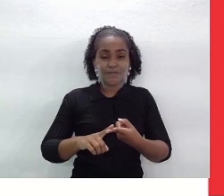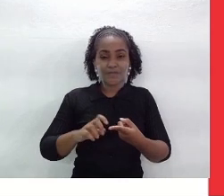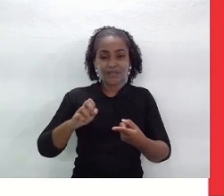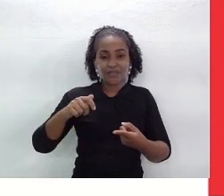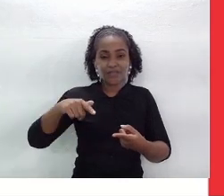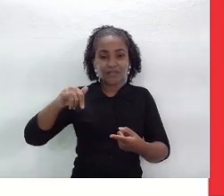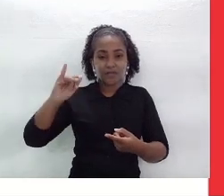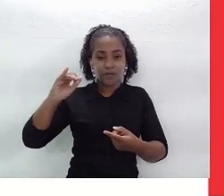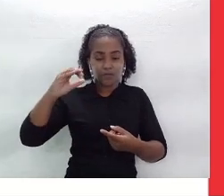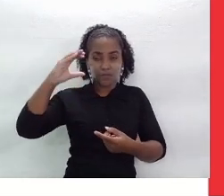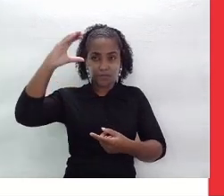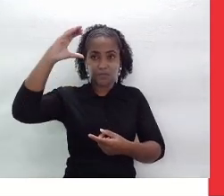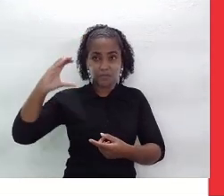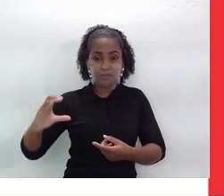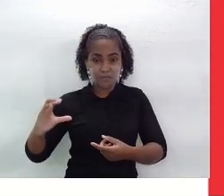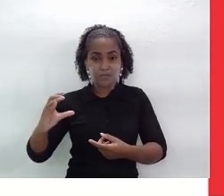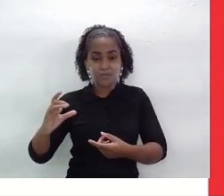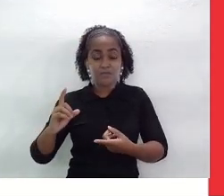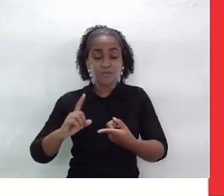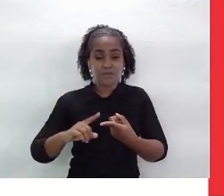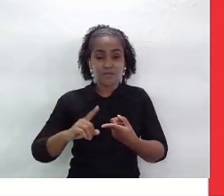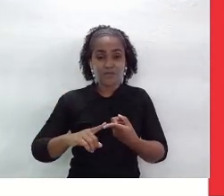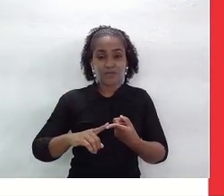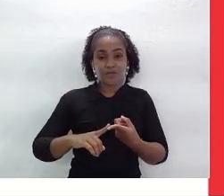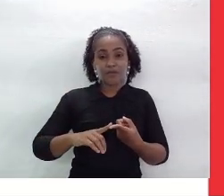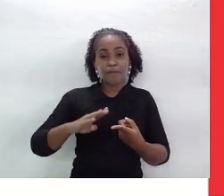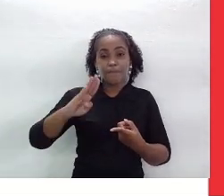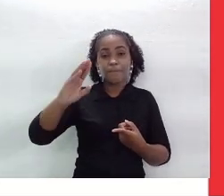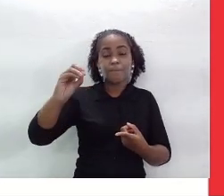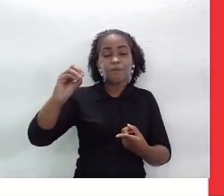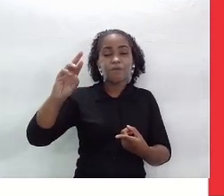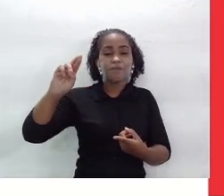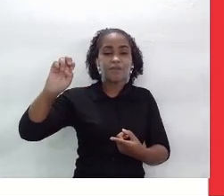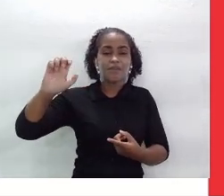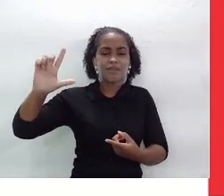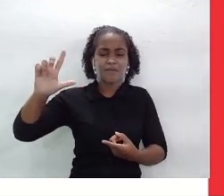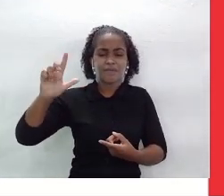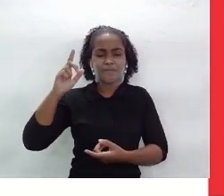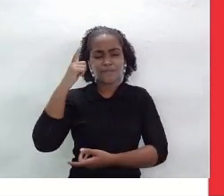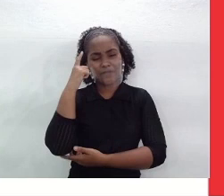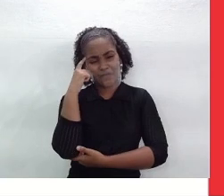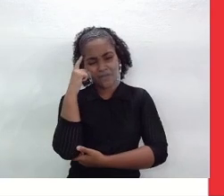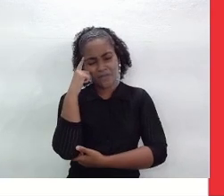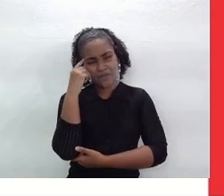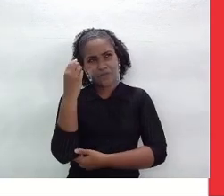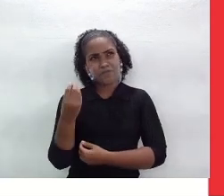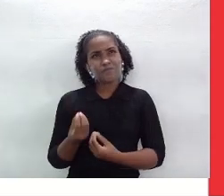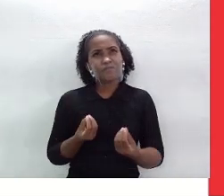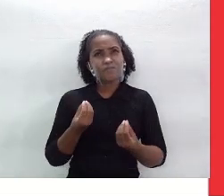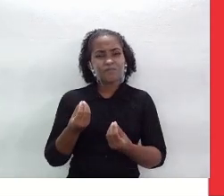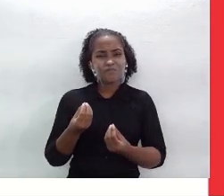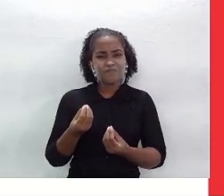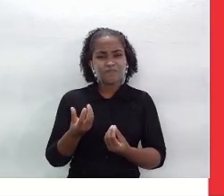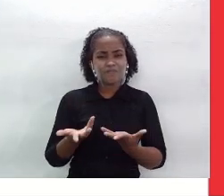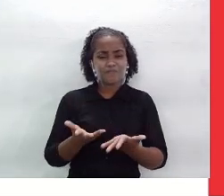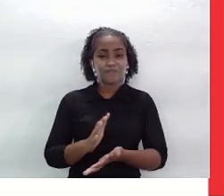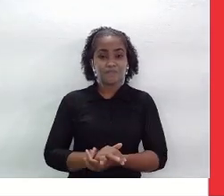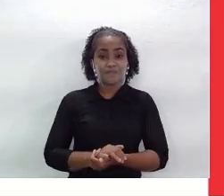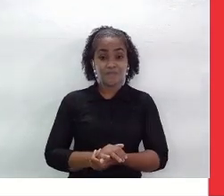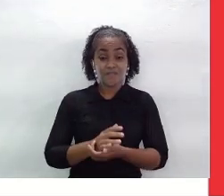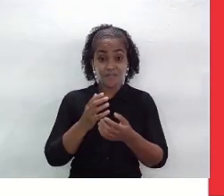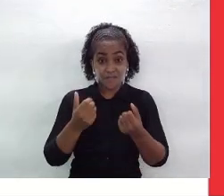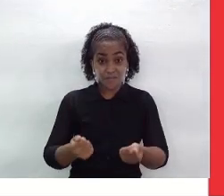equinócios e da taiga boreal. Pensaram bem aí em relação a essa questão? Vamos